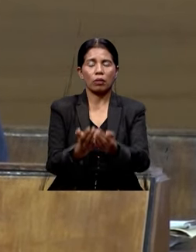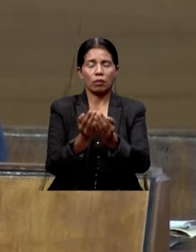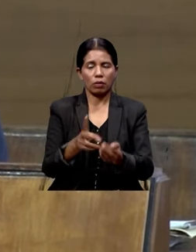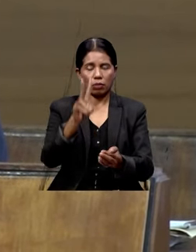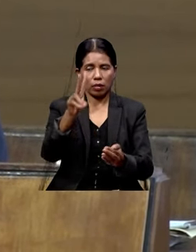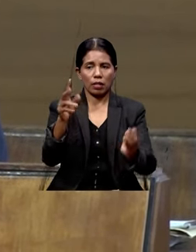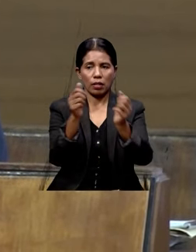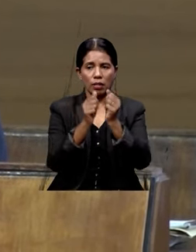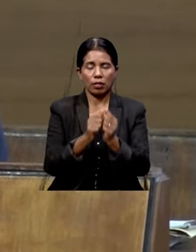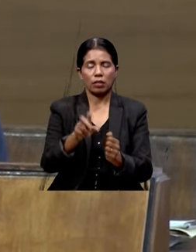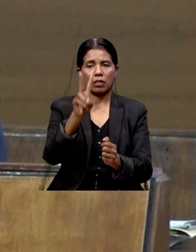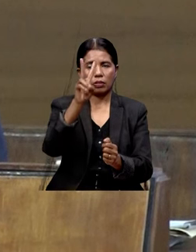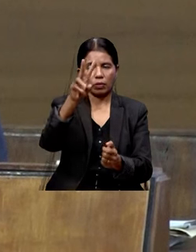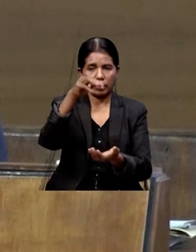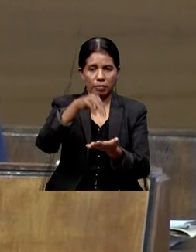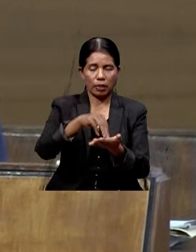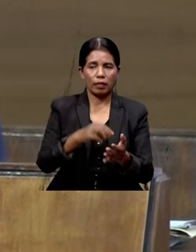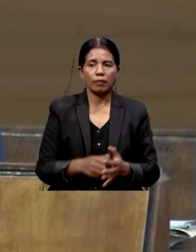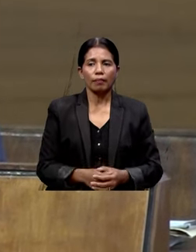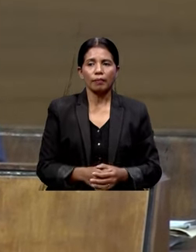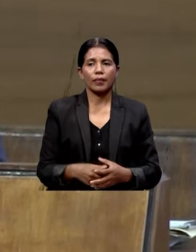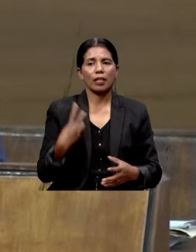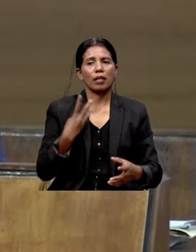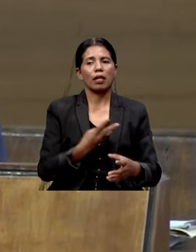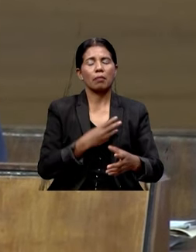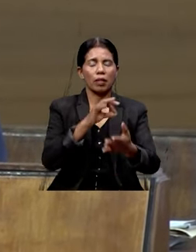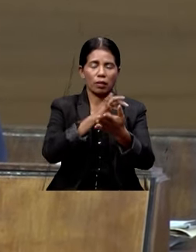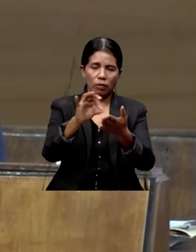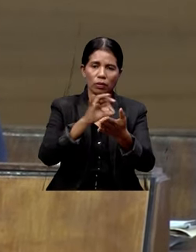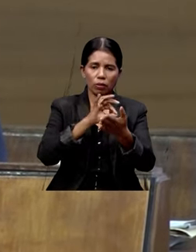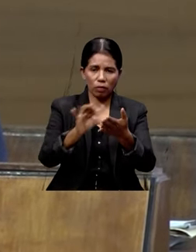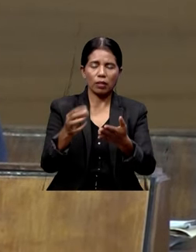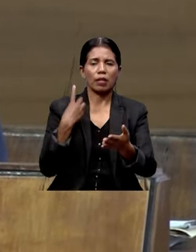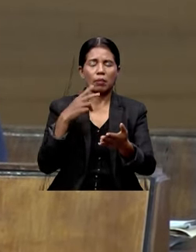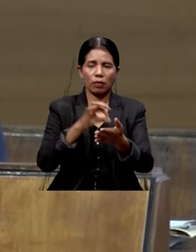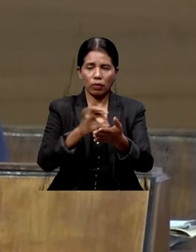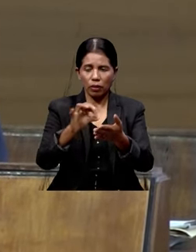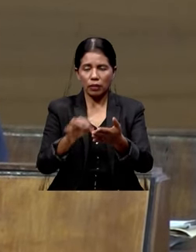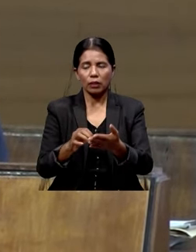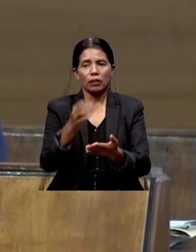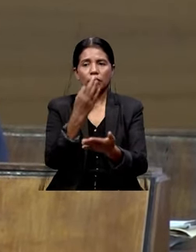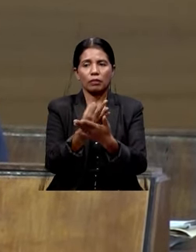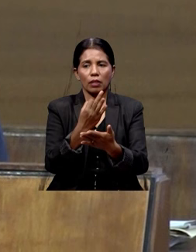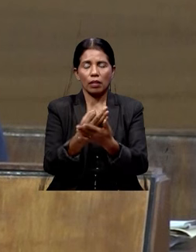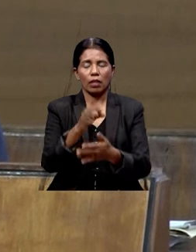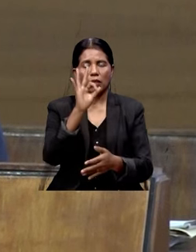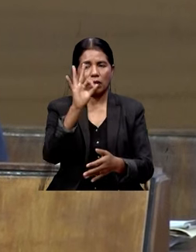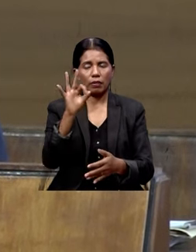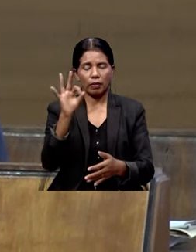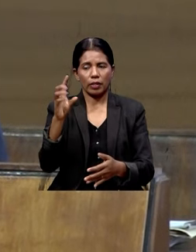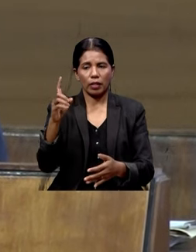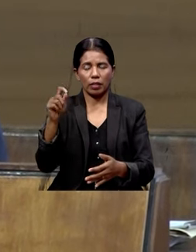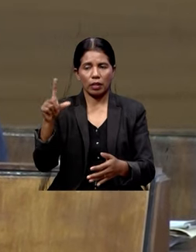hamoto $2 milhões. A mi halo conta ba, halo conta mai. Orçamento FFDTL, nia